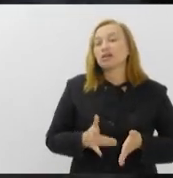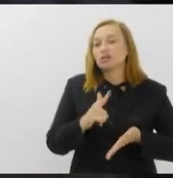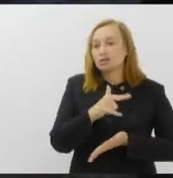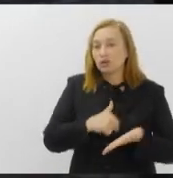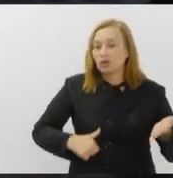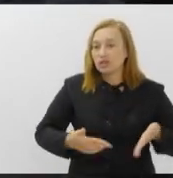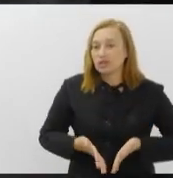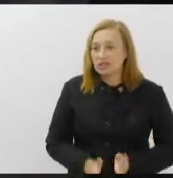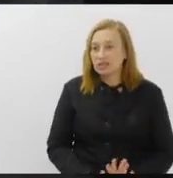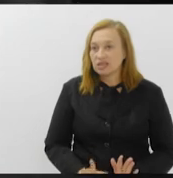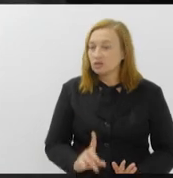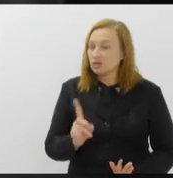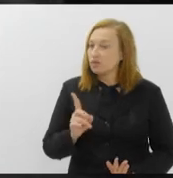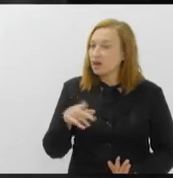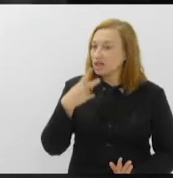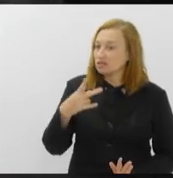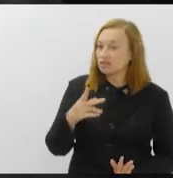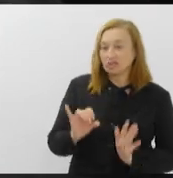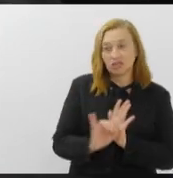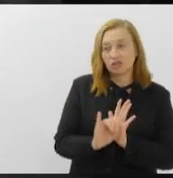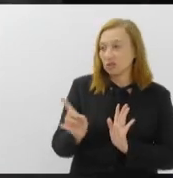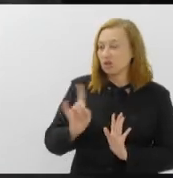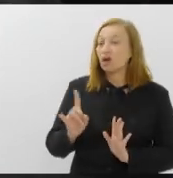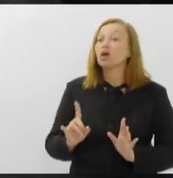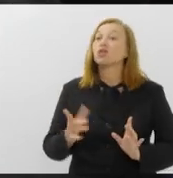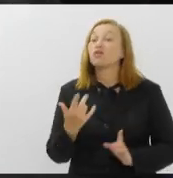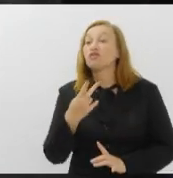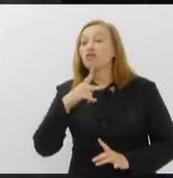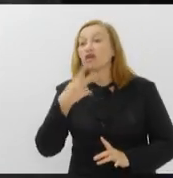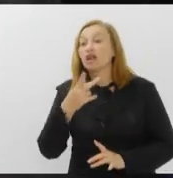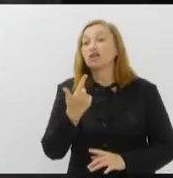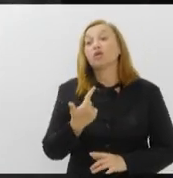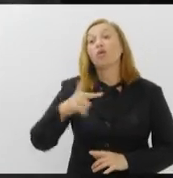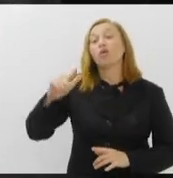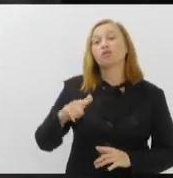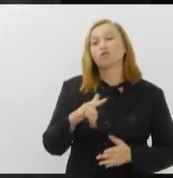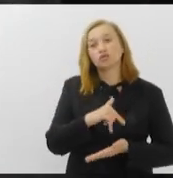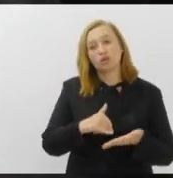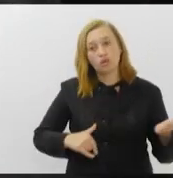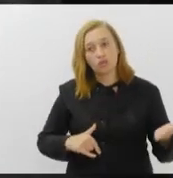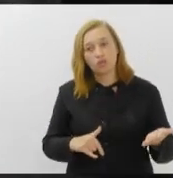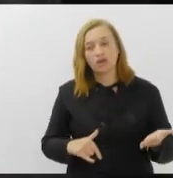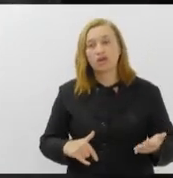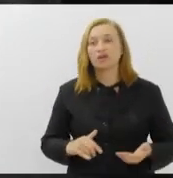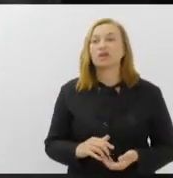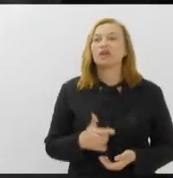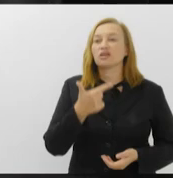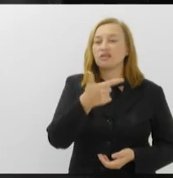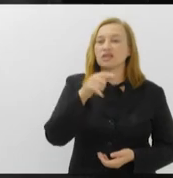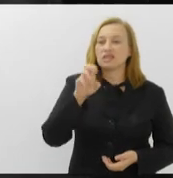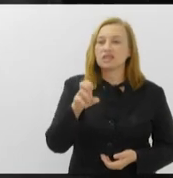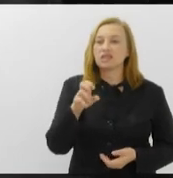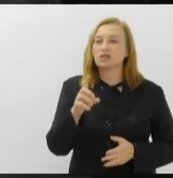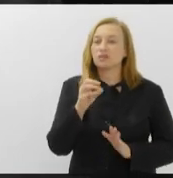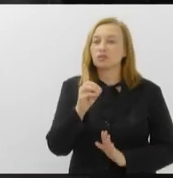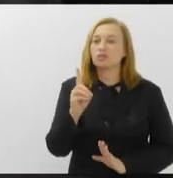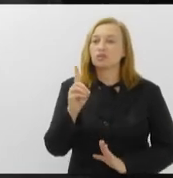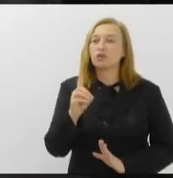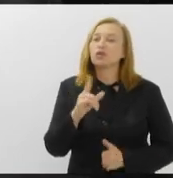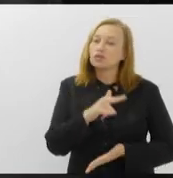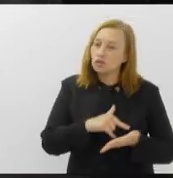estou falando desses documentos, estou falando de documentos que, variados, são cerca de 25 documentos que nós